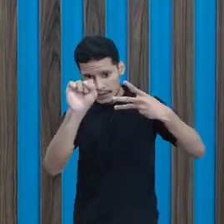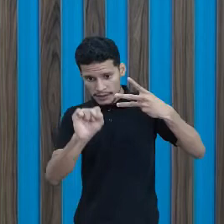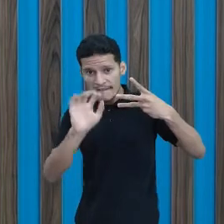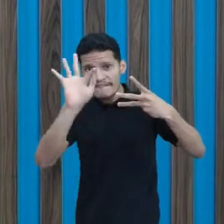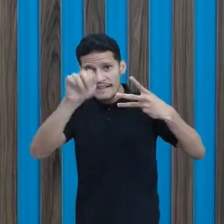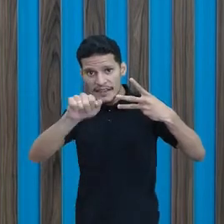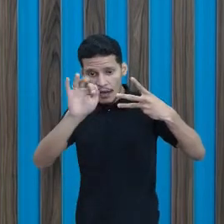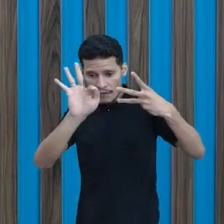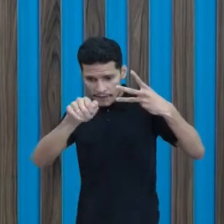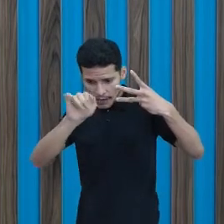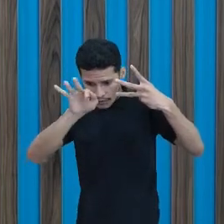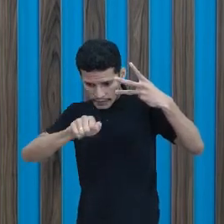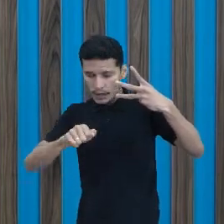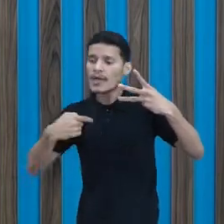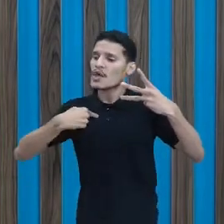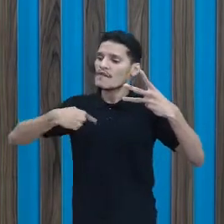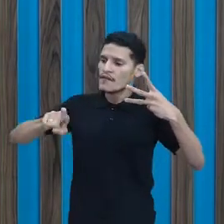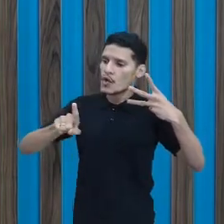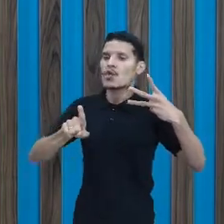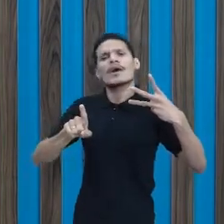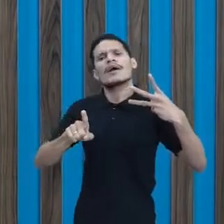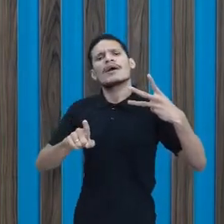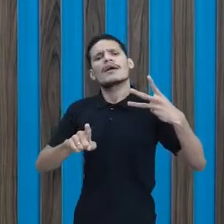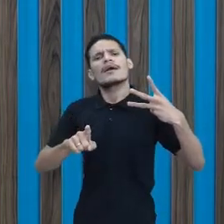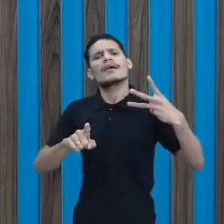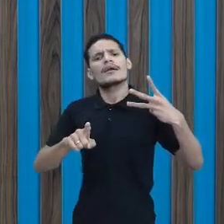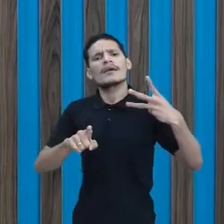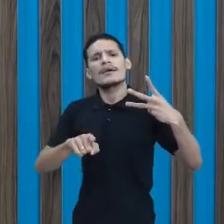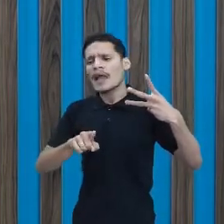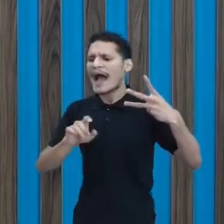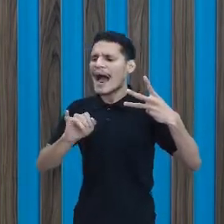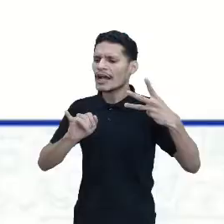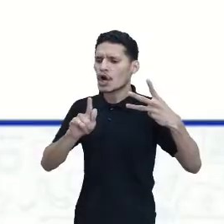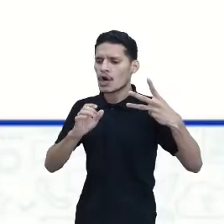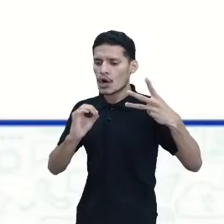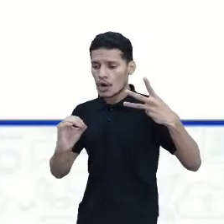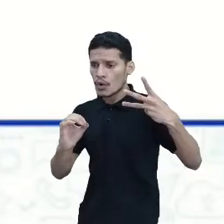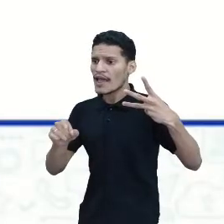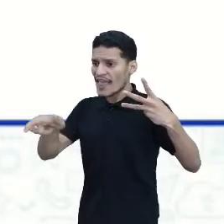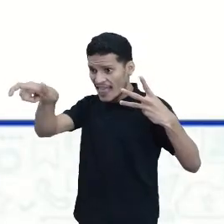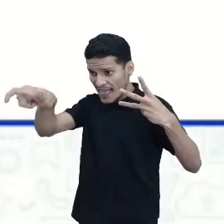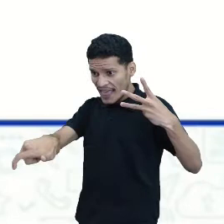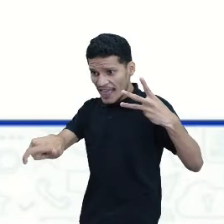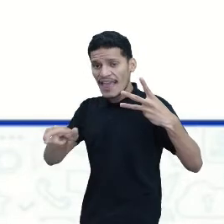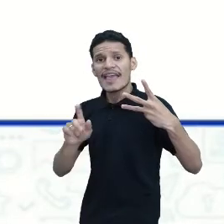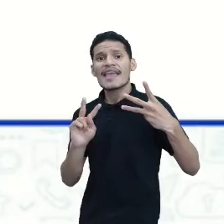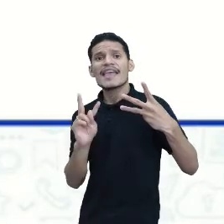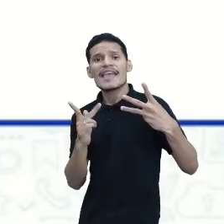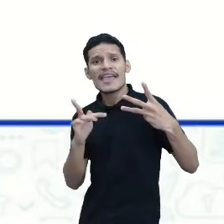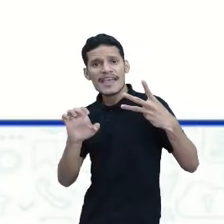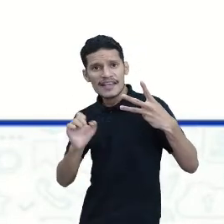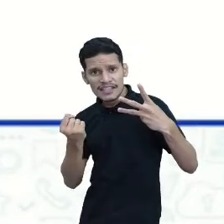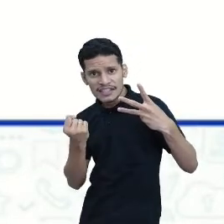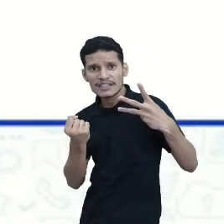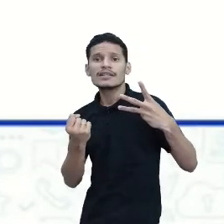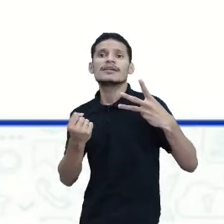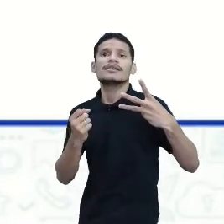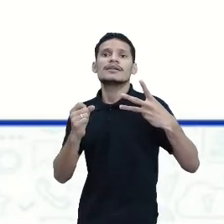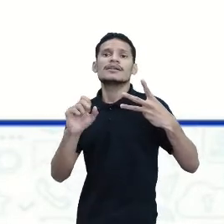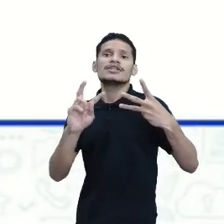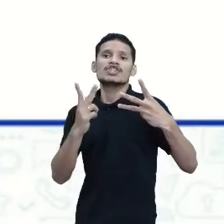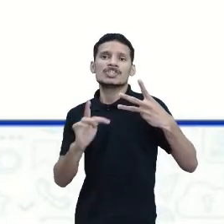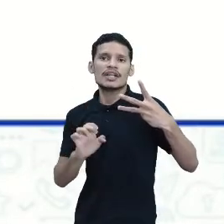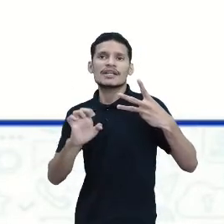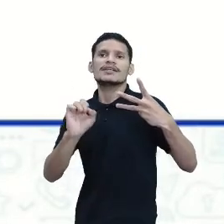exemplo, eu vou, I go. Você vai, you go. Ele vai, esses três enxeridos, ó. He, she,